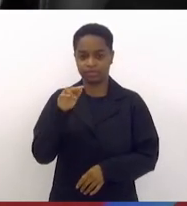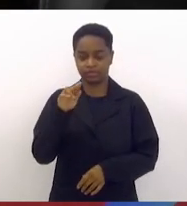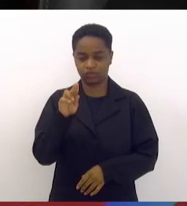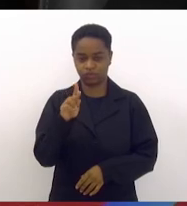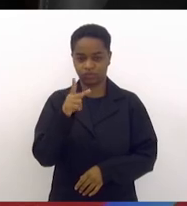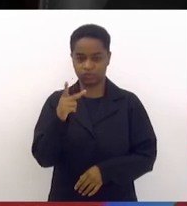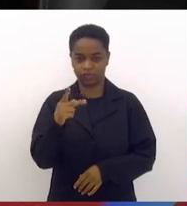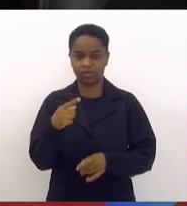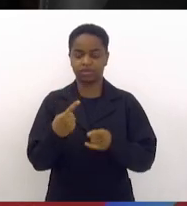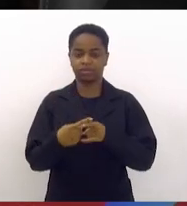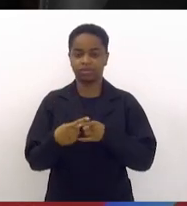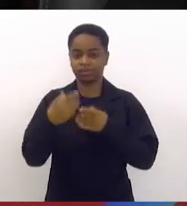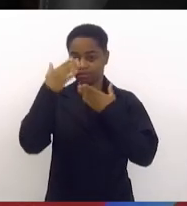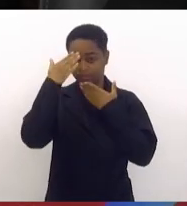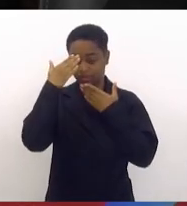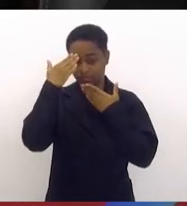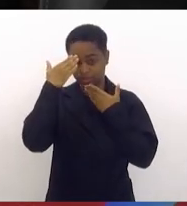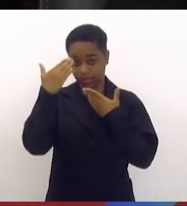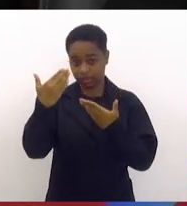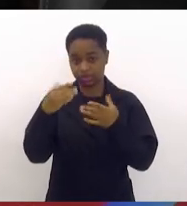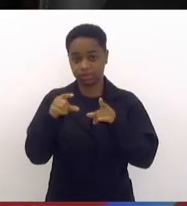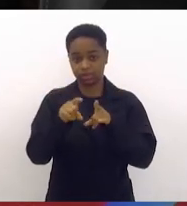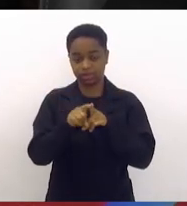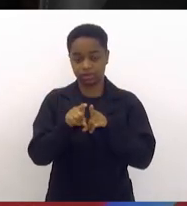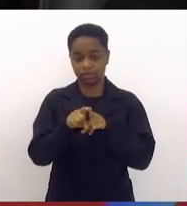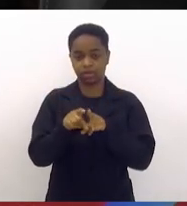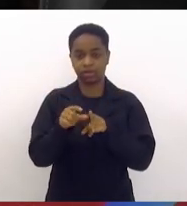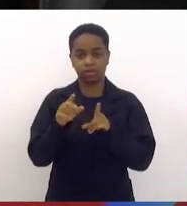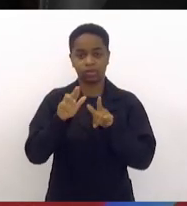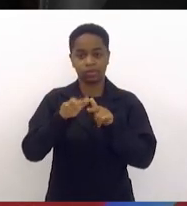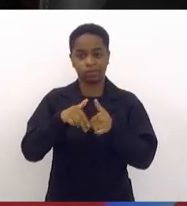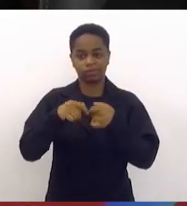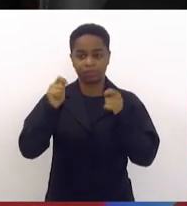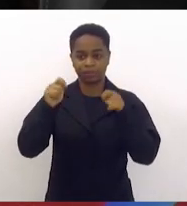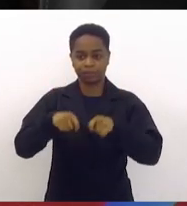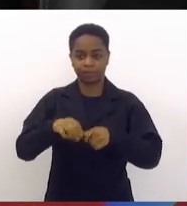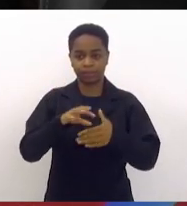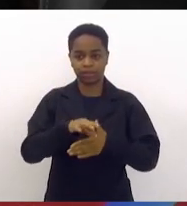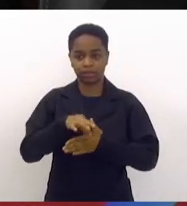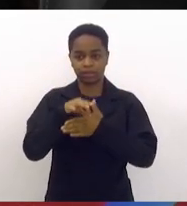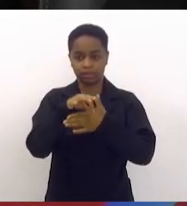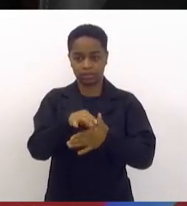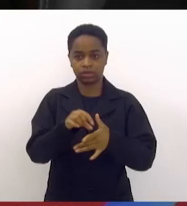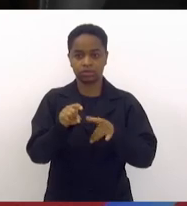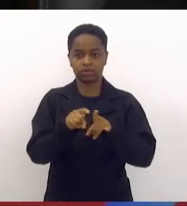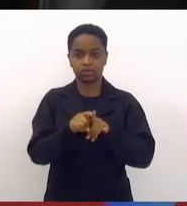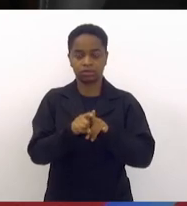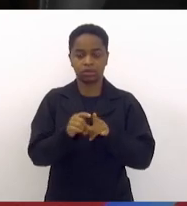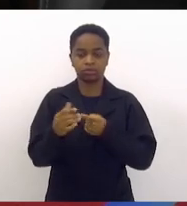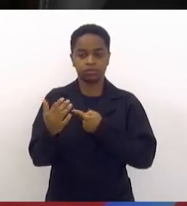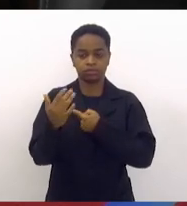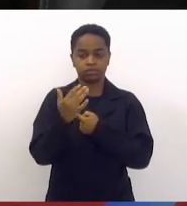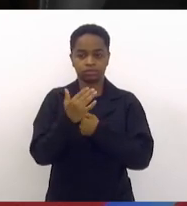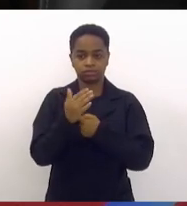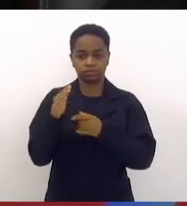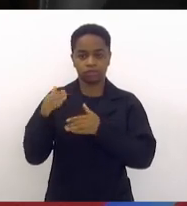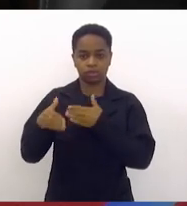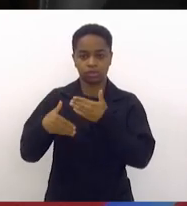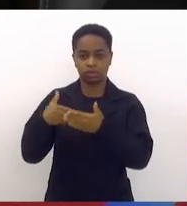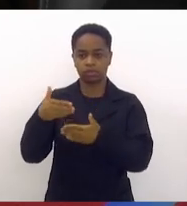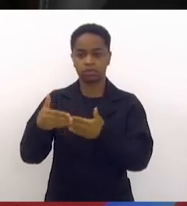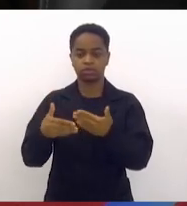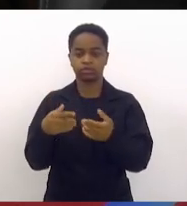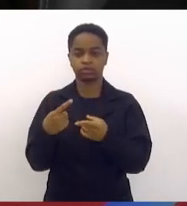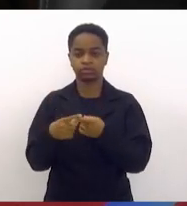companheiro pela sua capacidade de liderança de mobilização que tem nos ajudado muito nesse processo Você